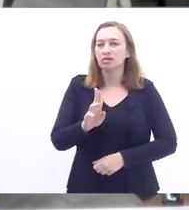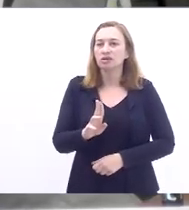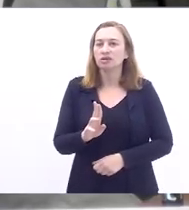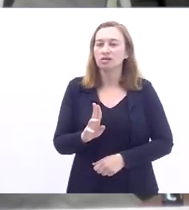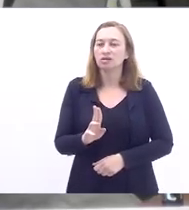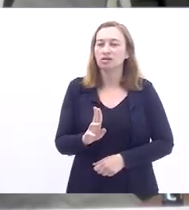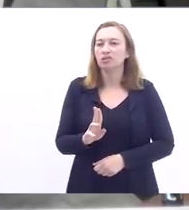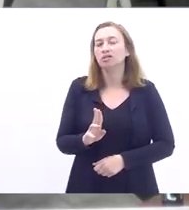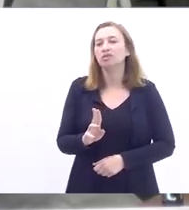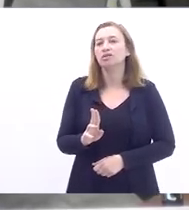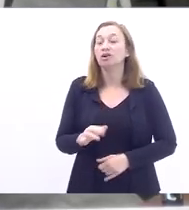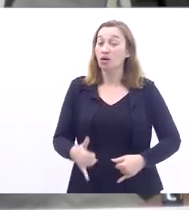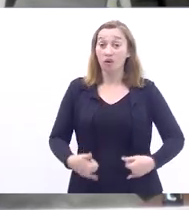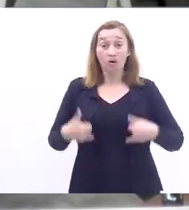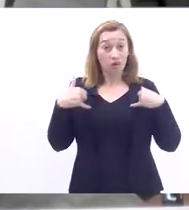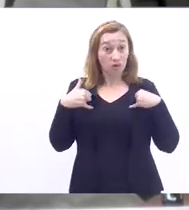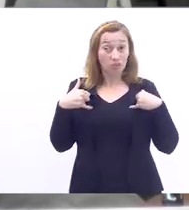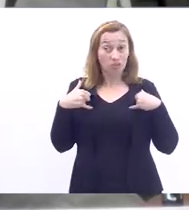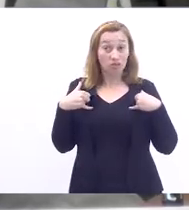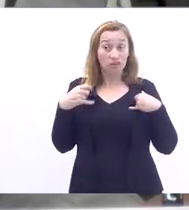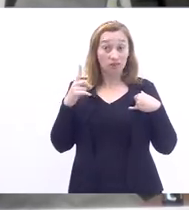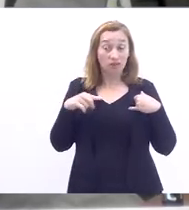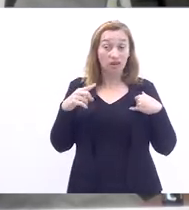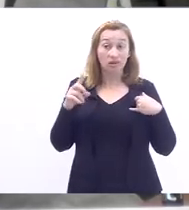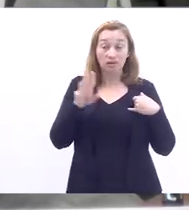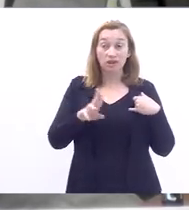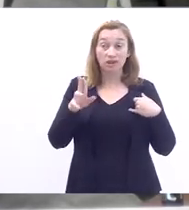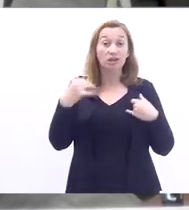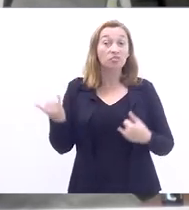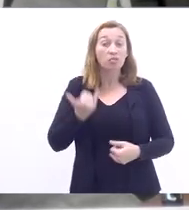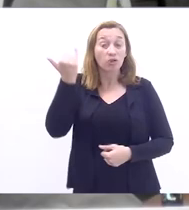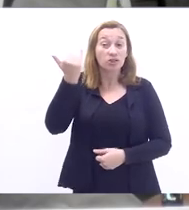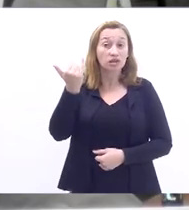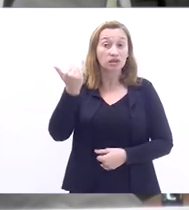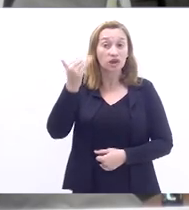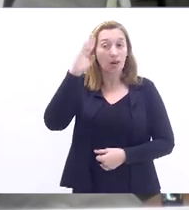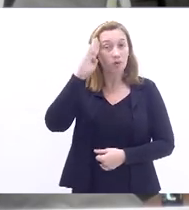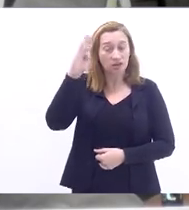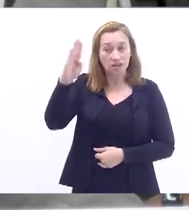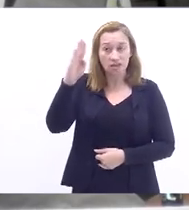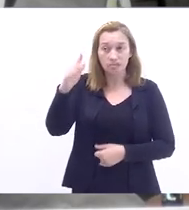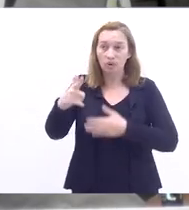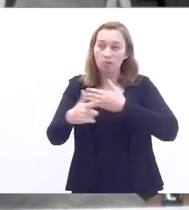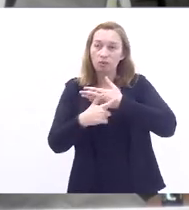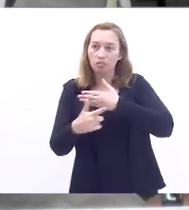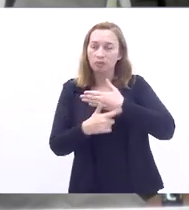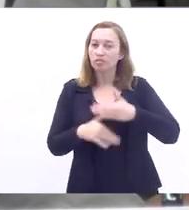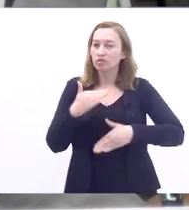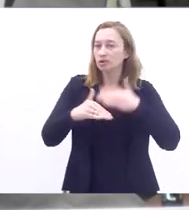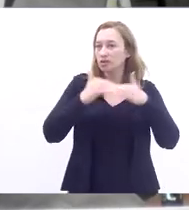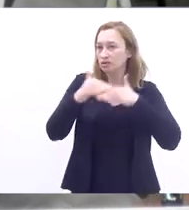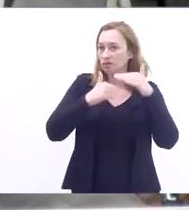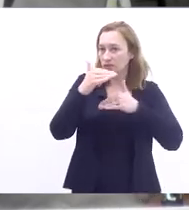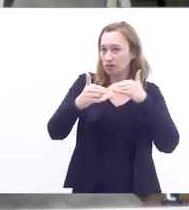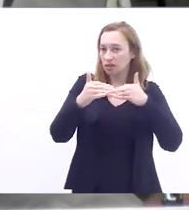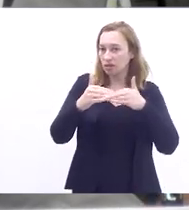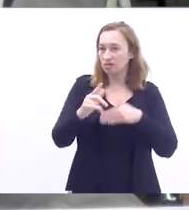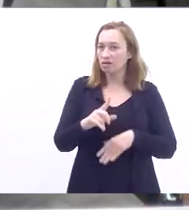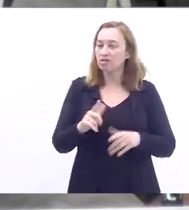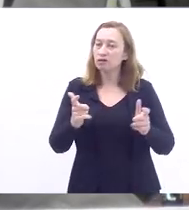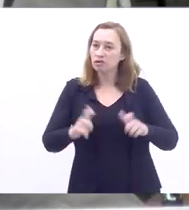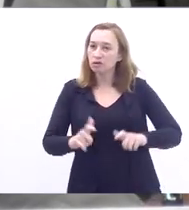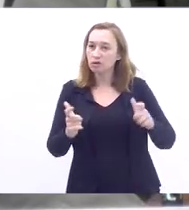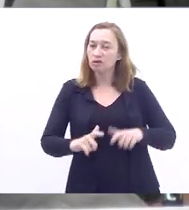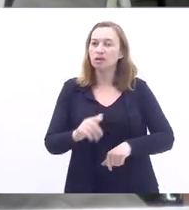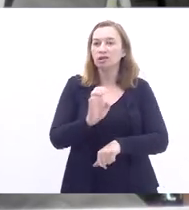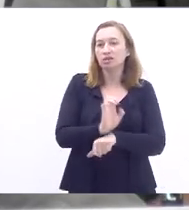com muito orgulho disso não é uma universidade tão importante e que tem um papel fundamental de desenvolvimento da nossa região